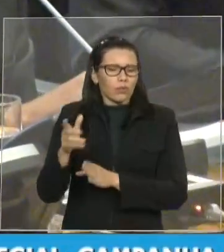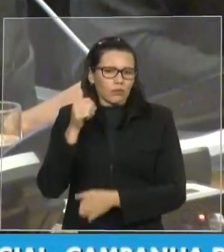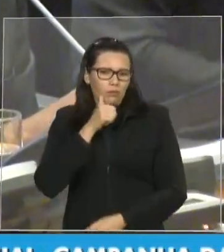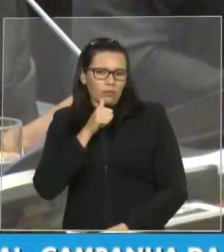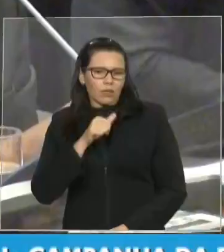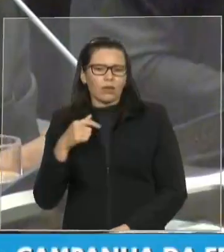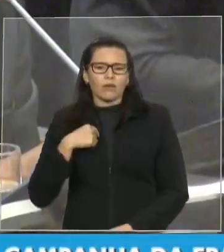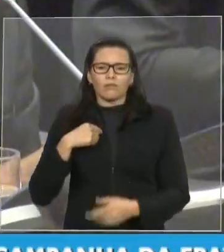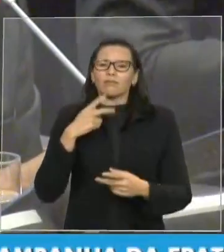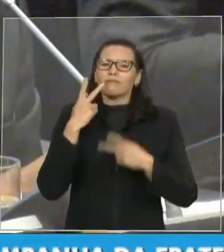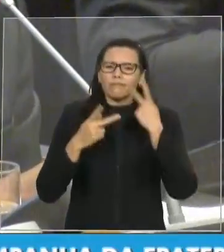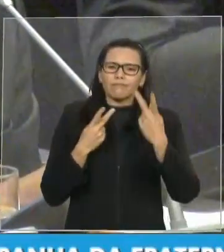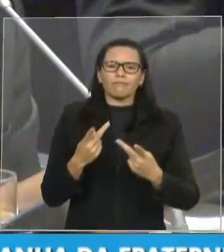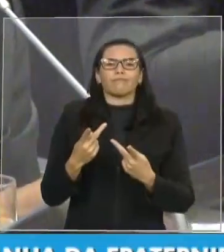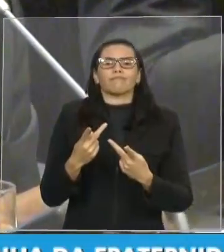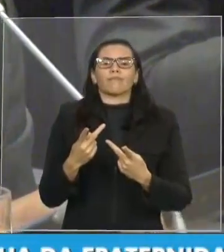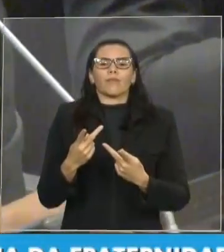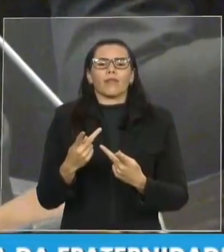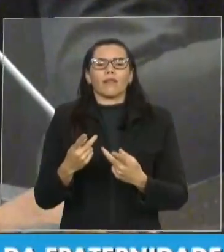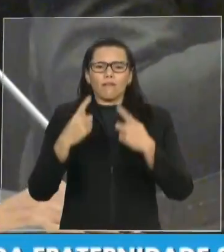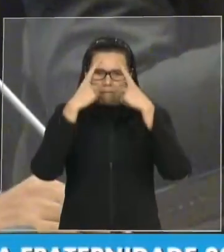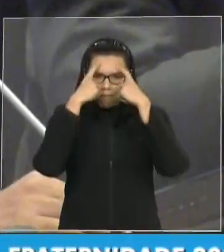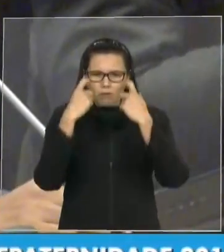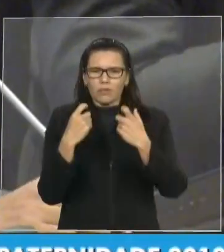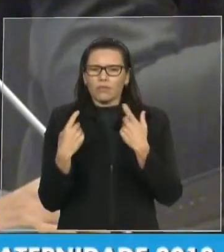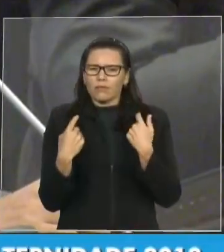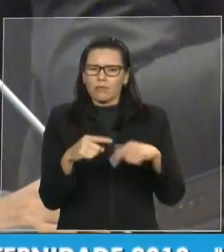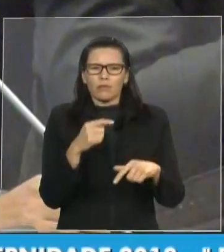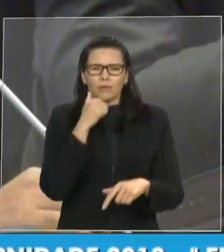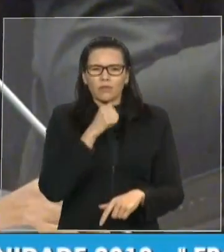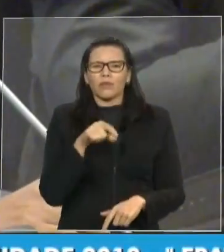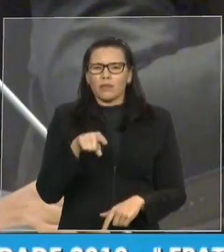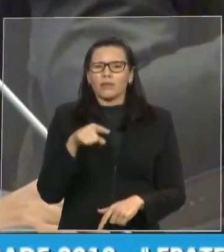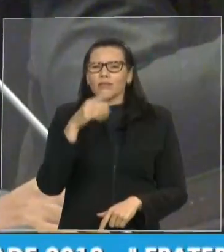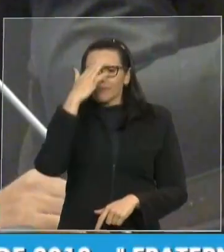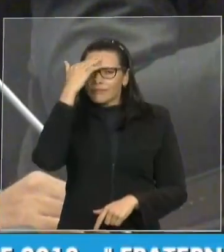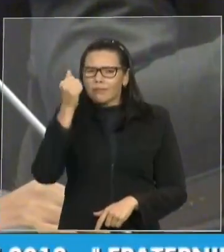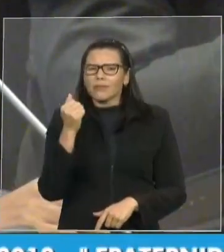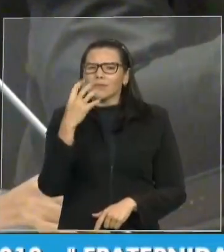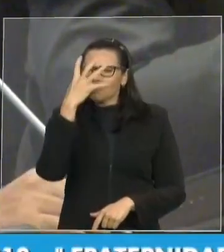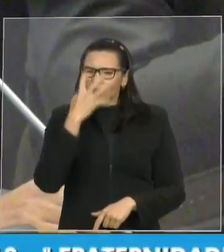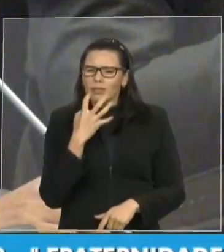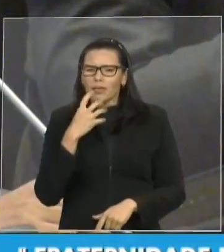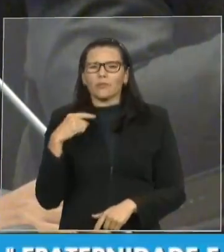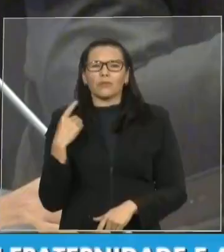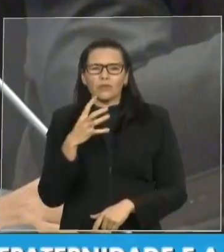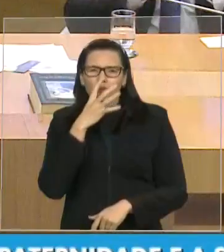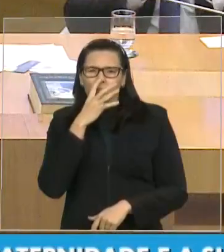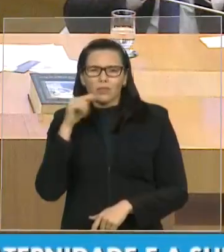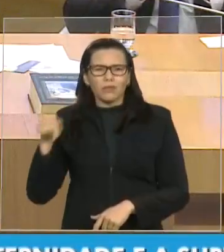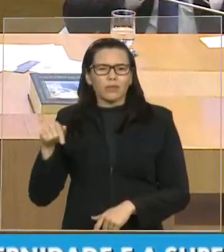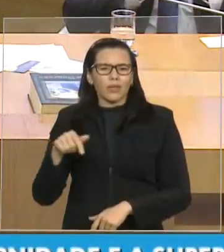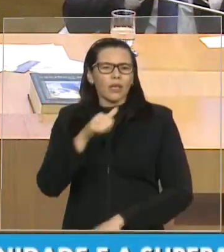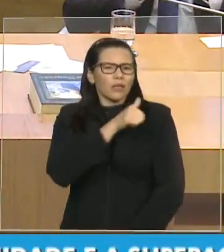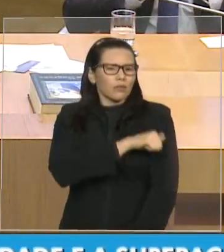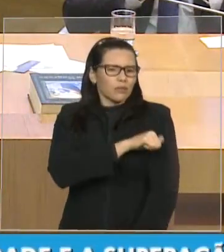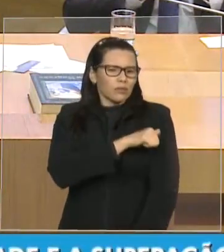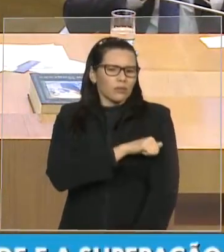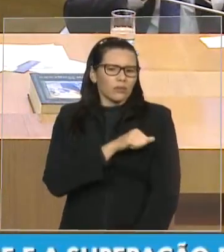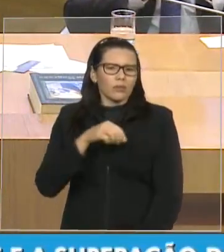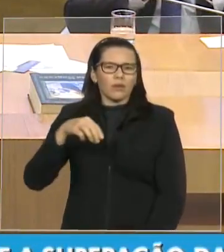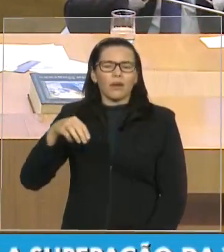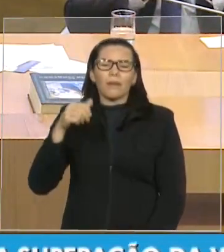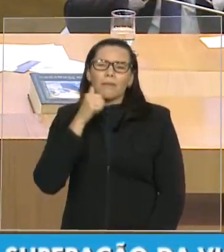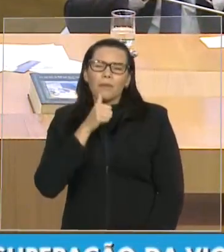é algo fundamental, prioritário. Todos acompanhamos o que acontece hoje no Rio de Janeiro. A Marielle, né, que